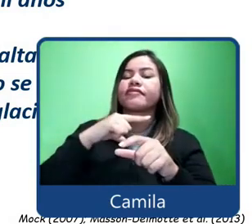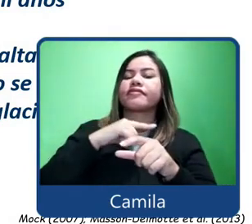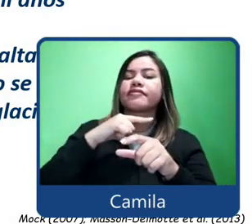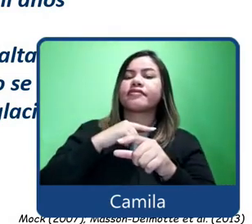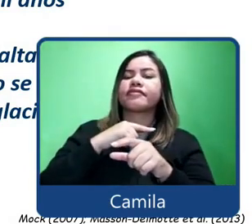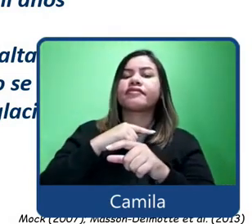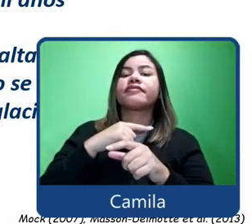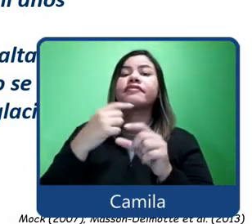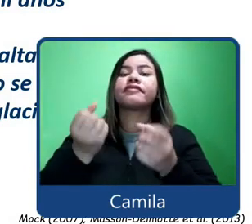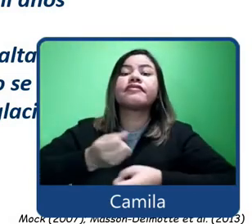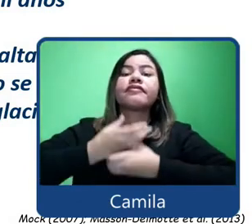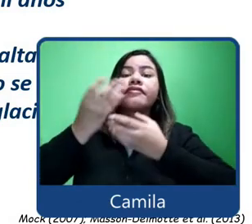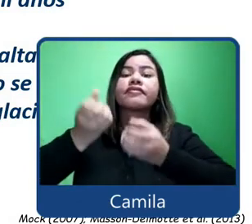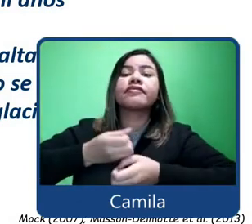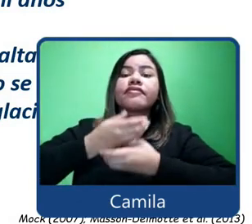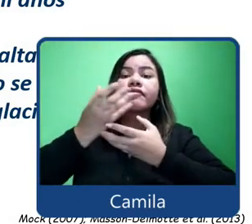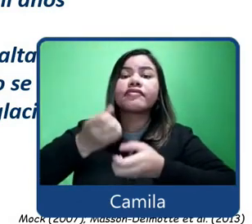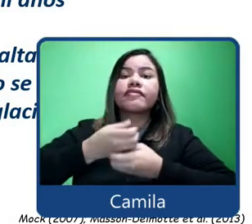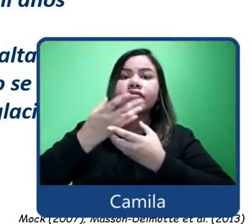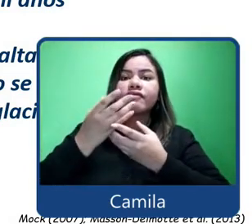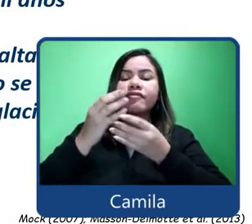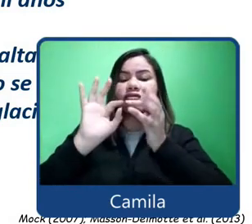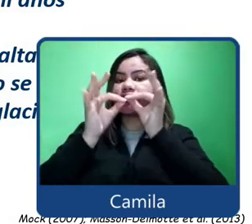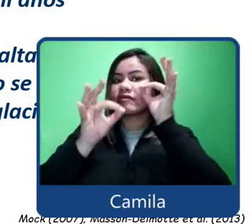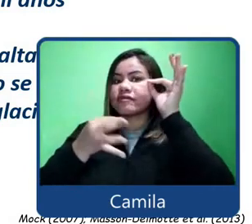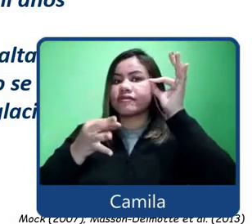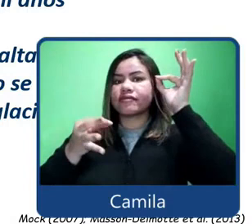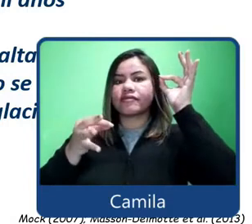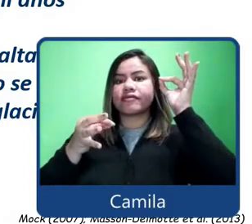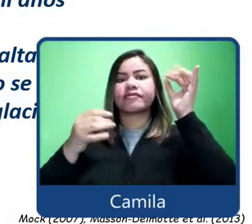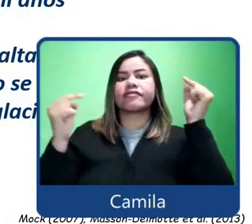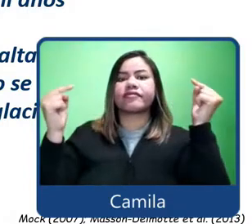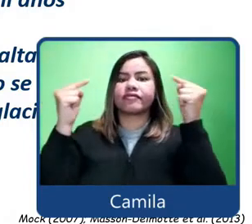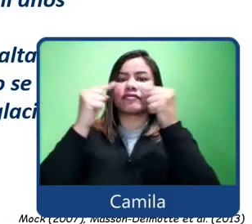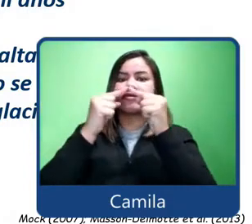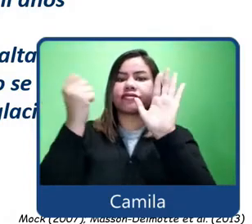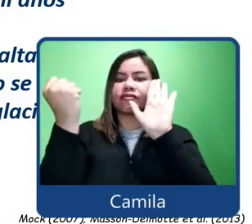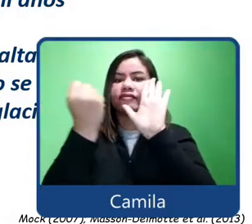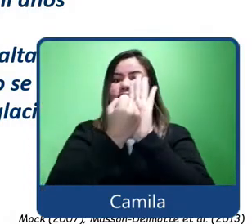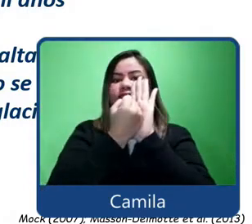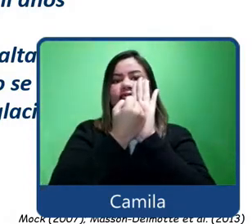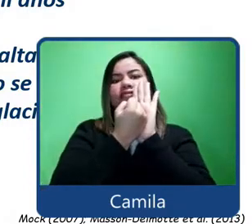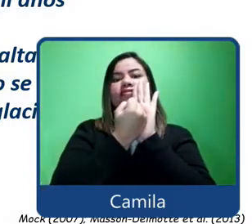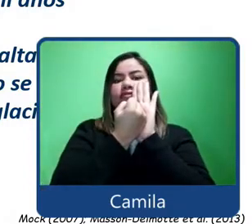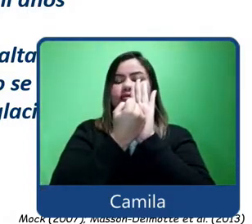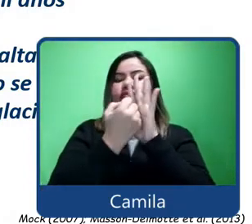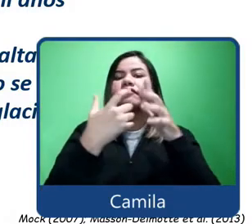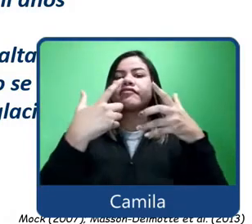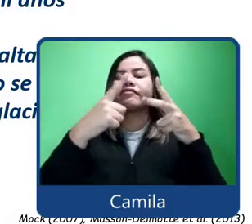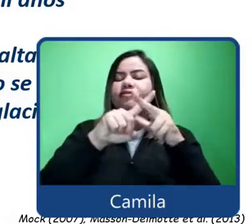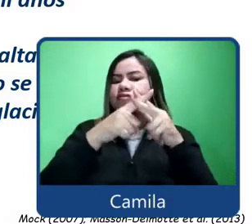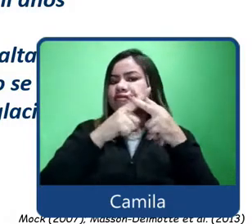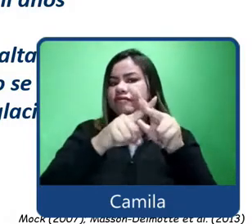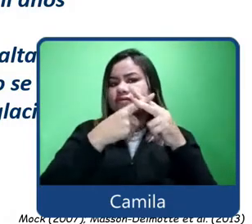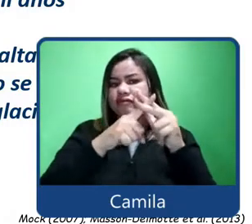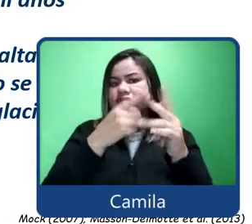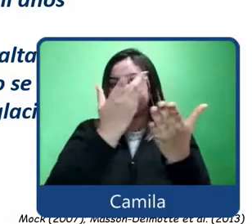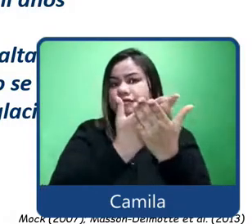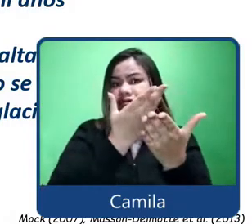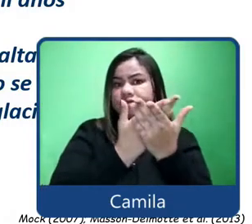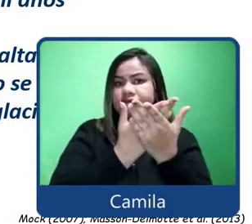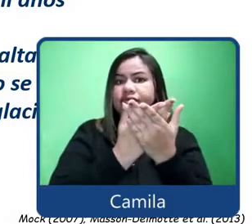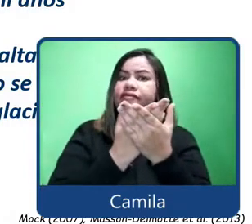dados climáticos mais longos em relação aos registros climáticos instrumentais, permitindo, portanto, avançarmos